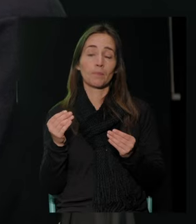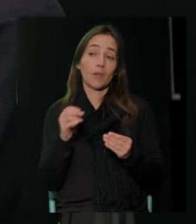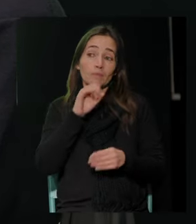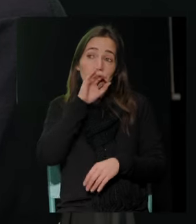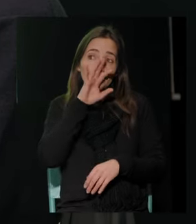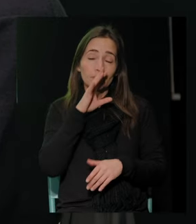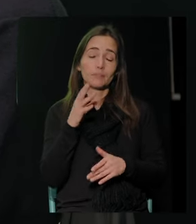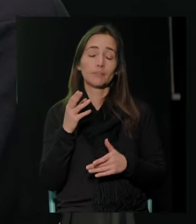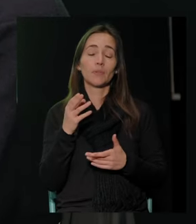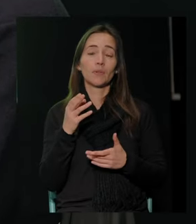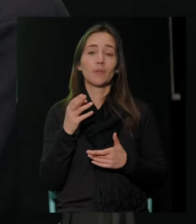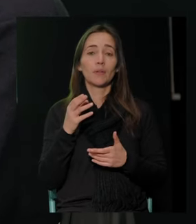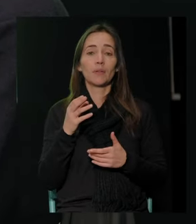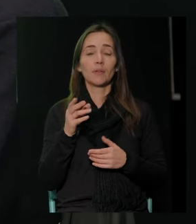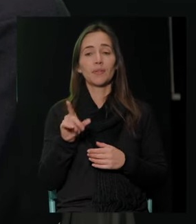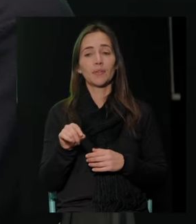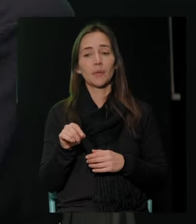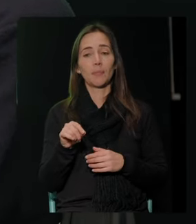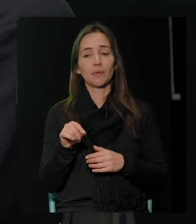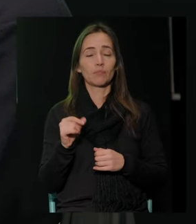Impressionou-me e, de alguma forma,